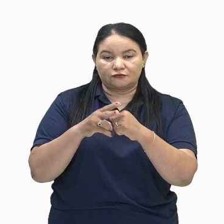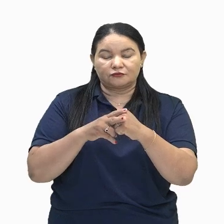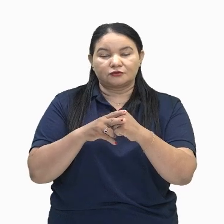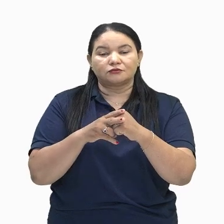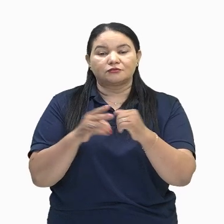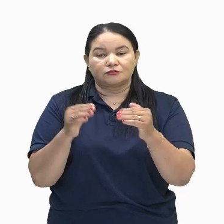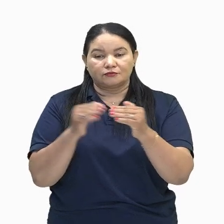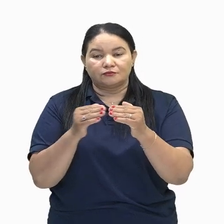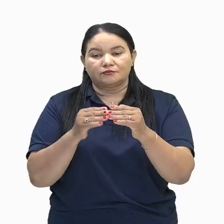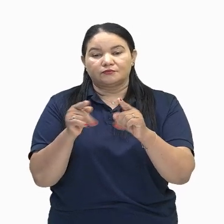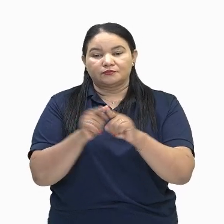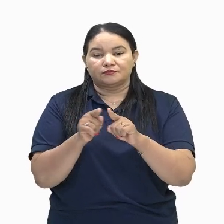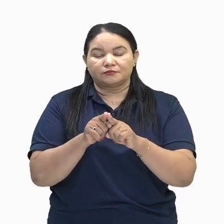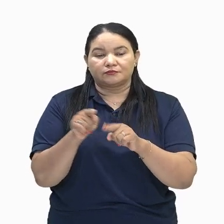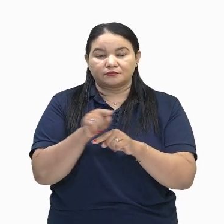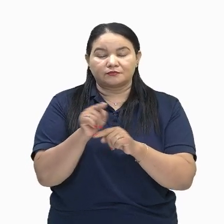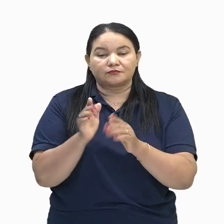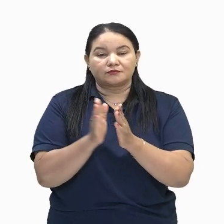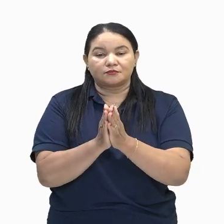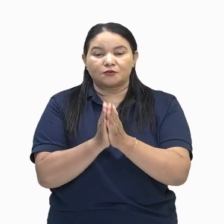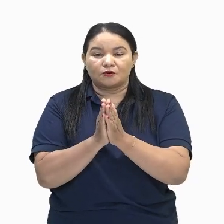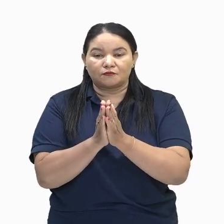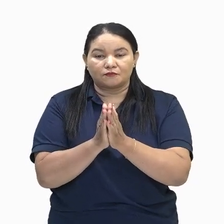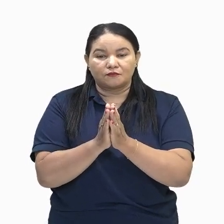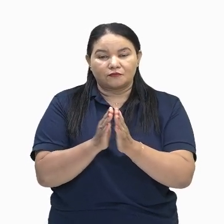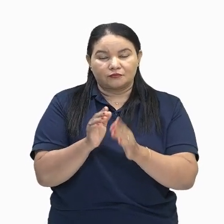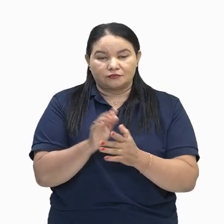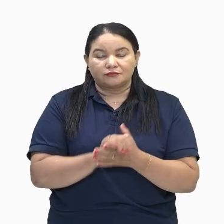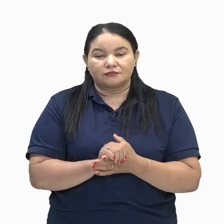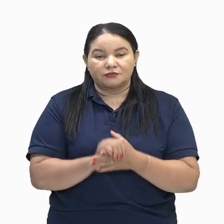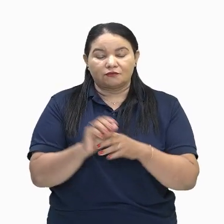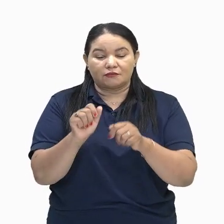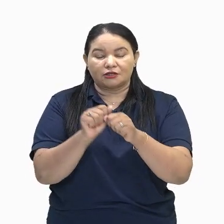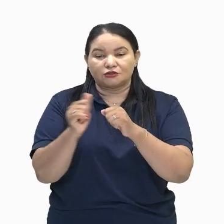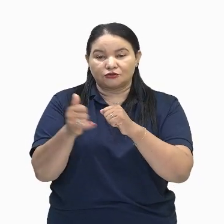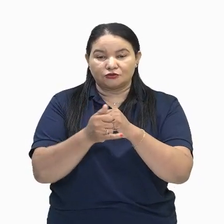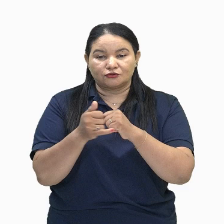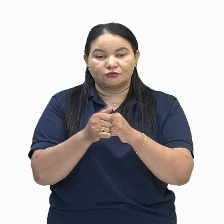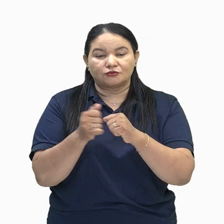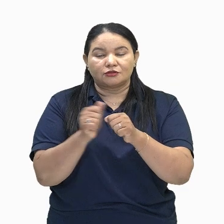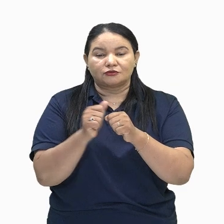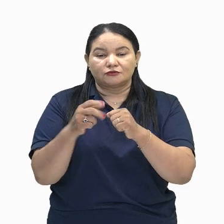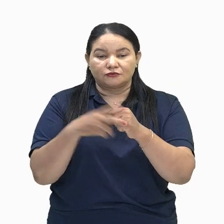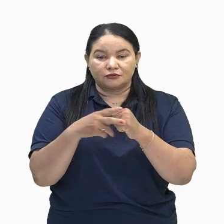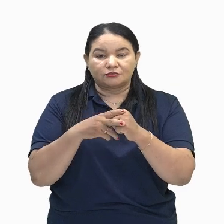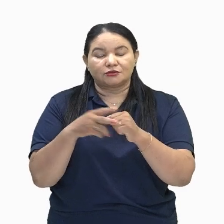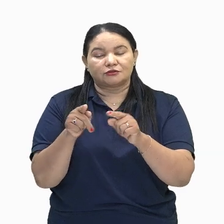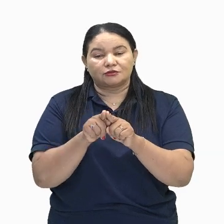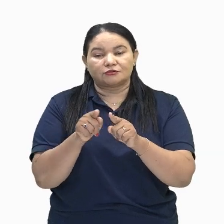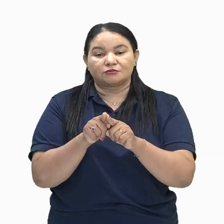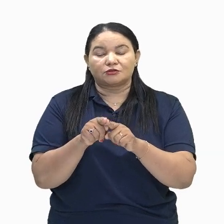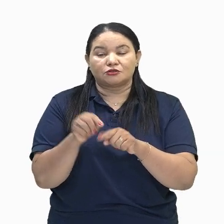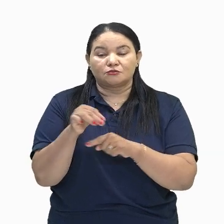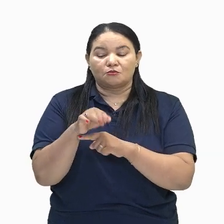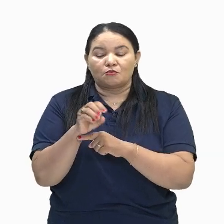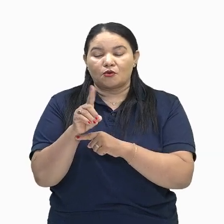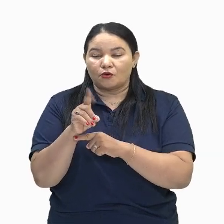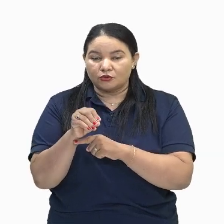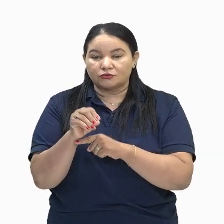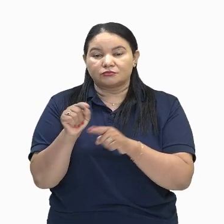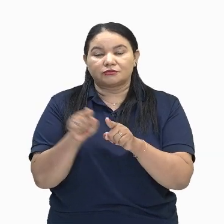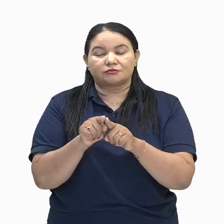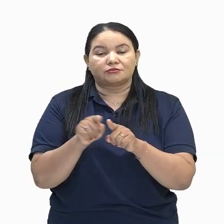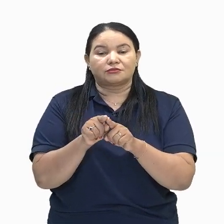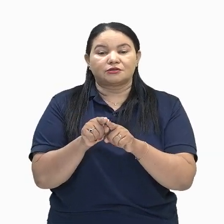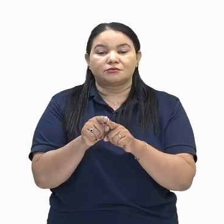é um adjunto adverbial de modo, né? Um modo aí de tratamento gentil,